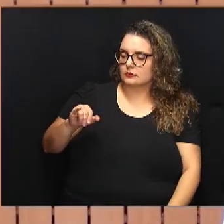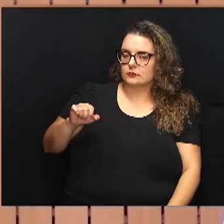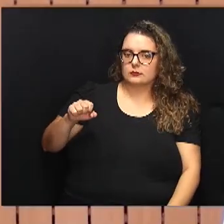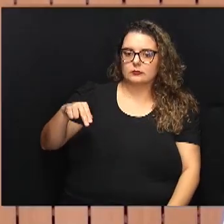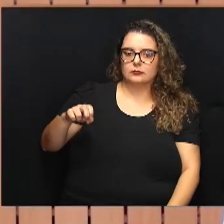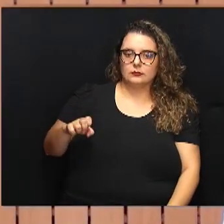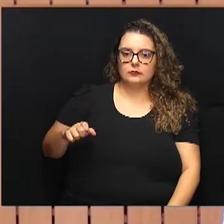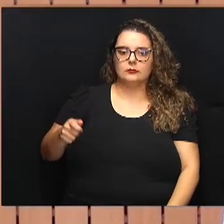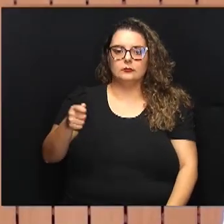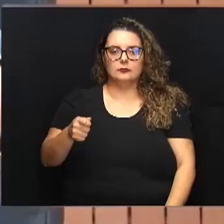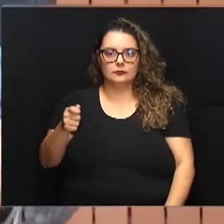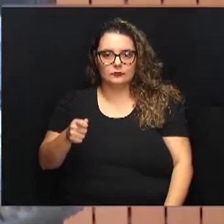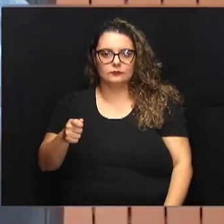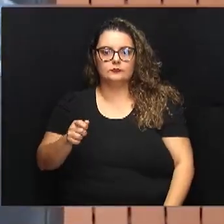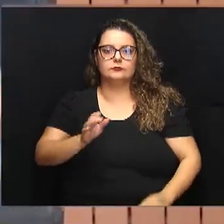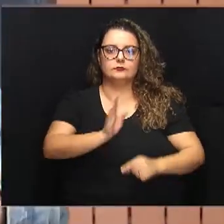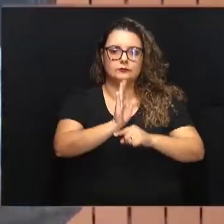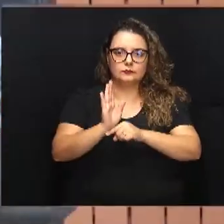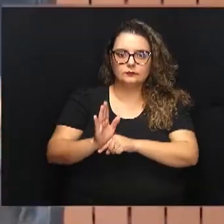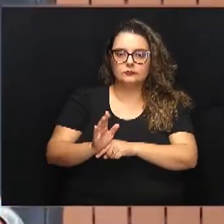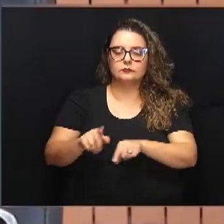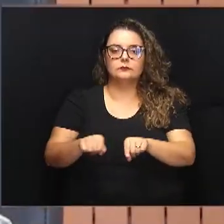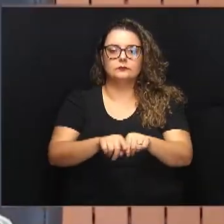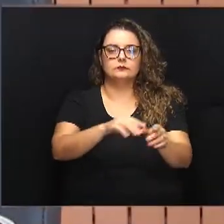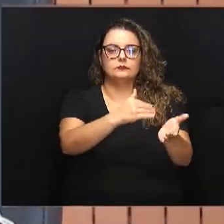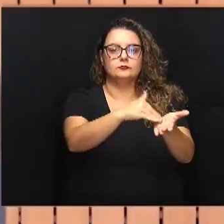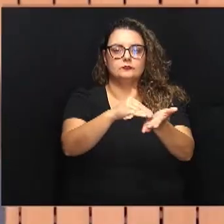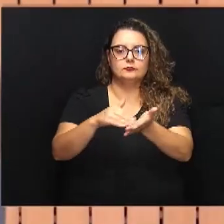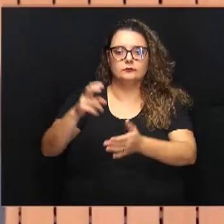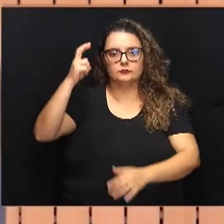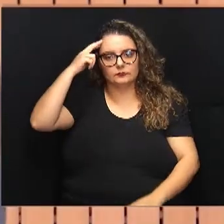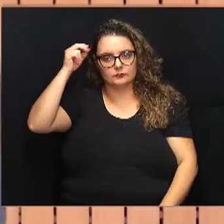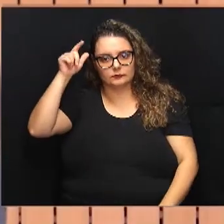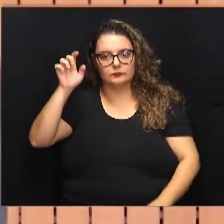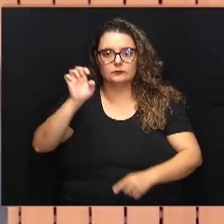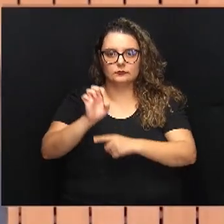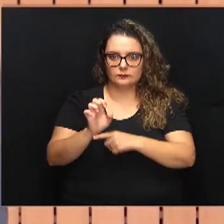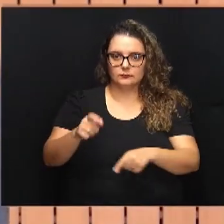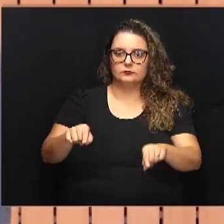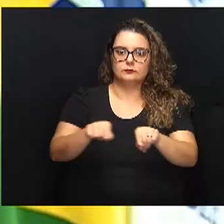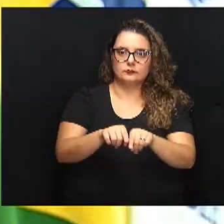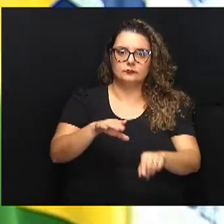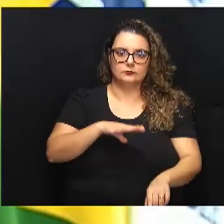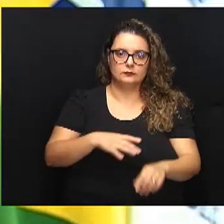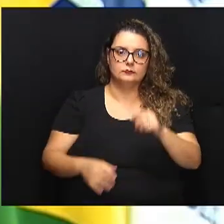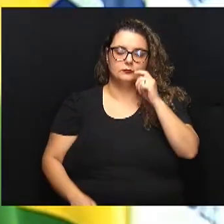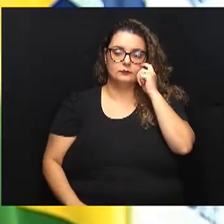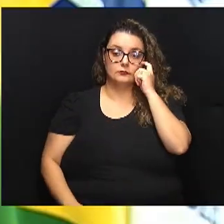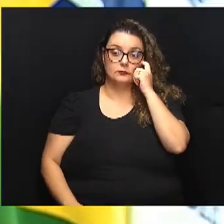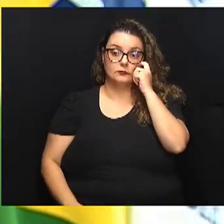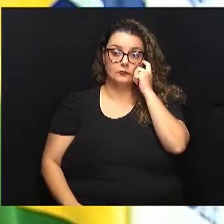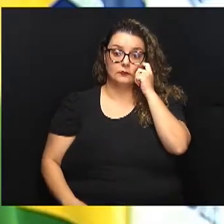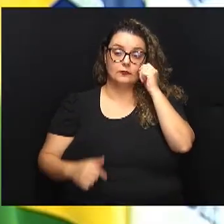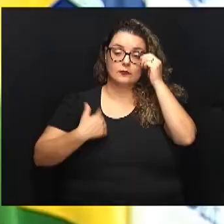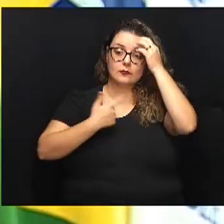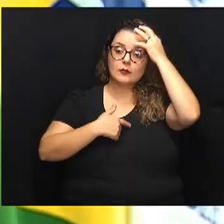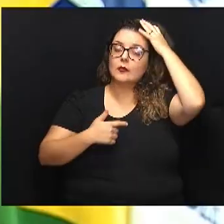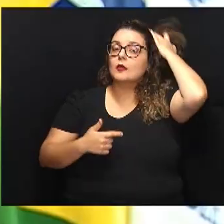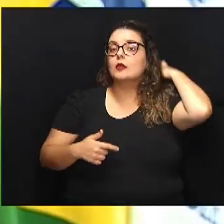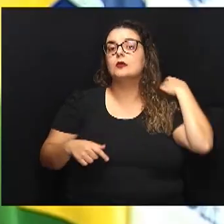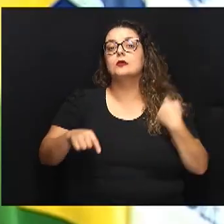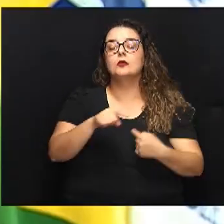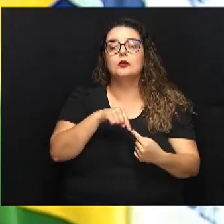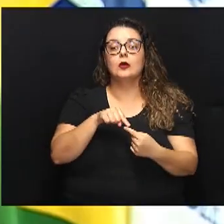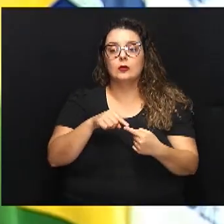Agência Nacional do Cinema, e das Secretarias de Cultura do Estado e do município. Nosso objetivo na comissão